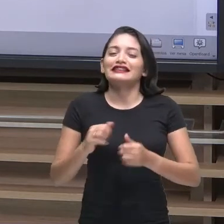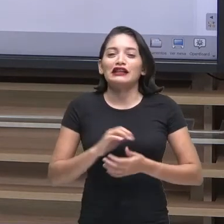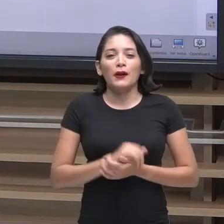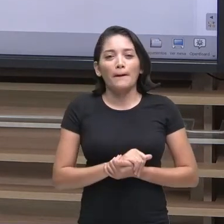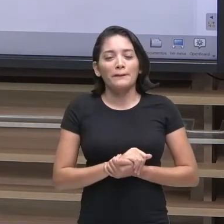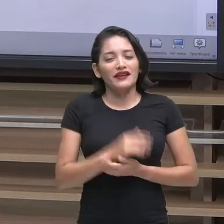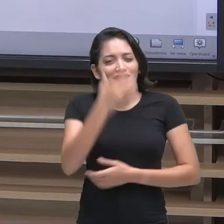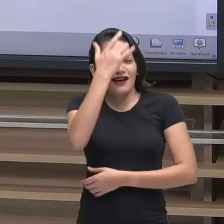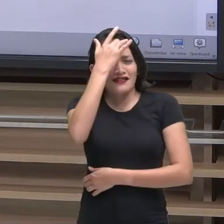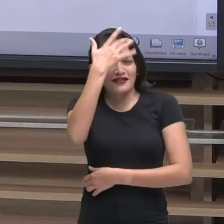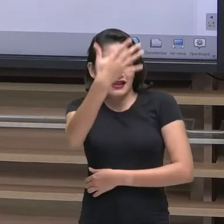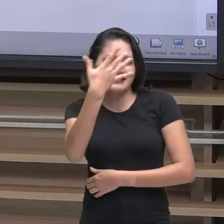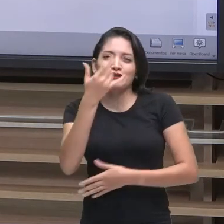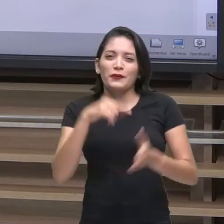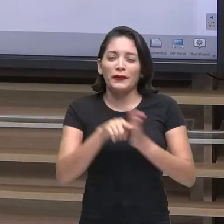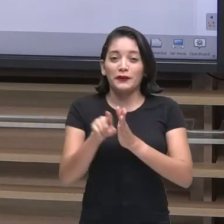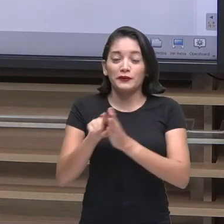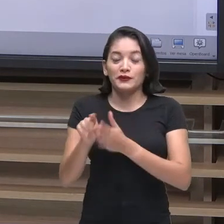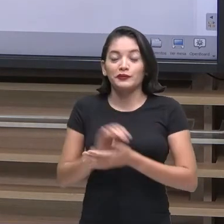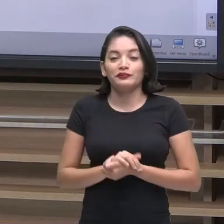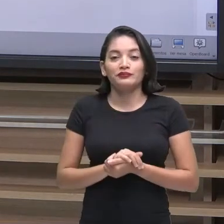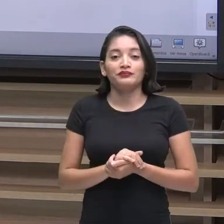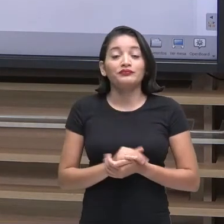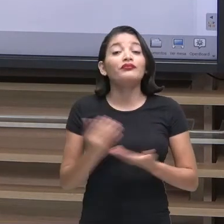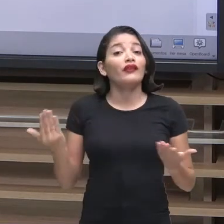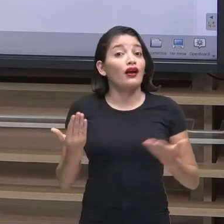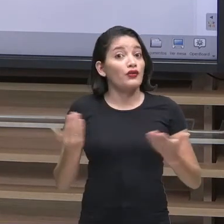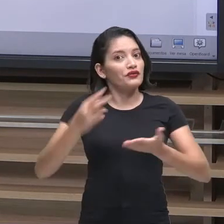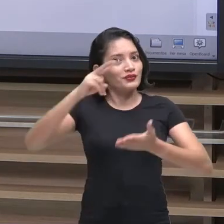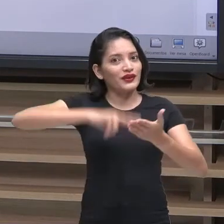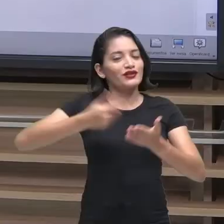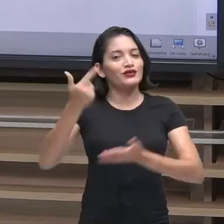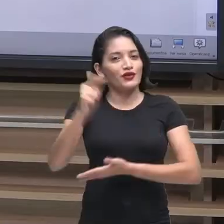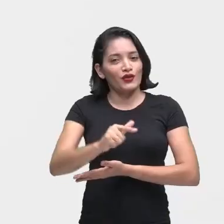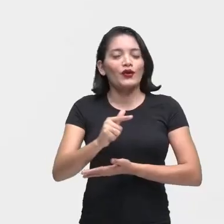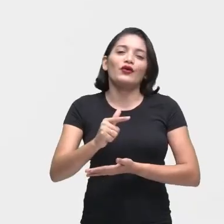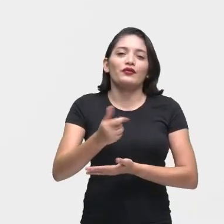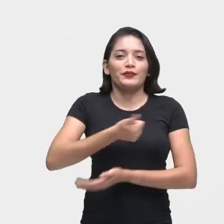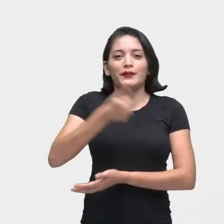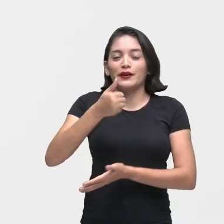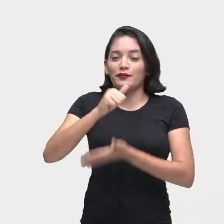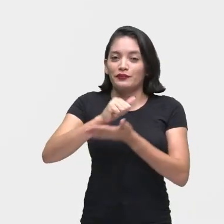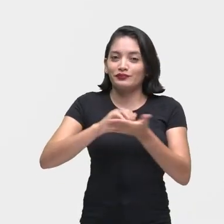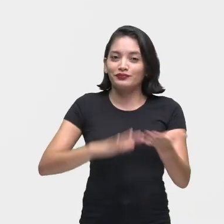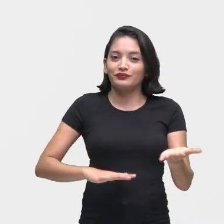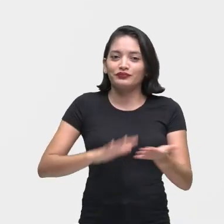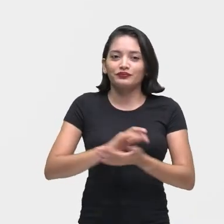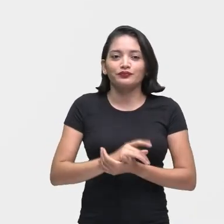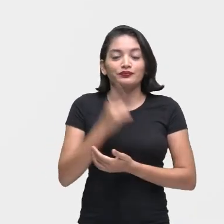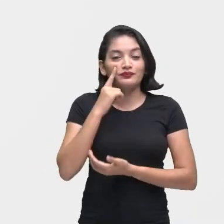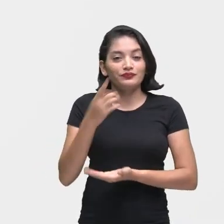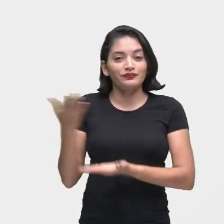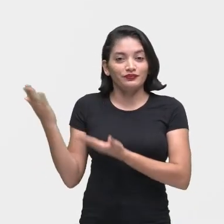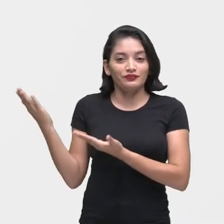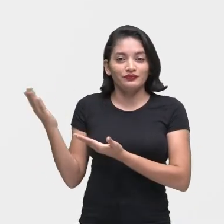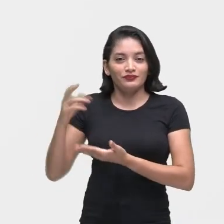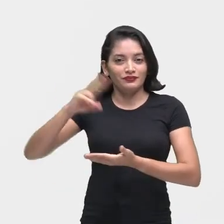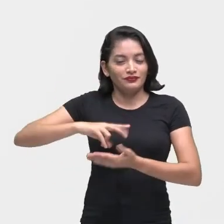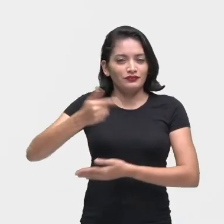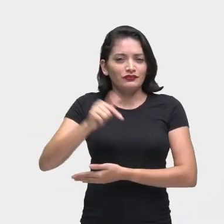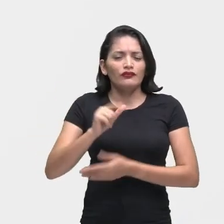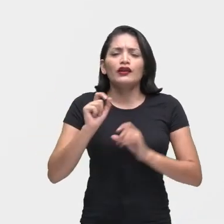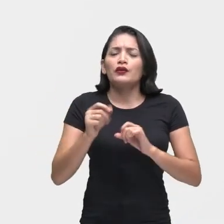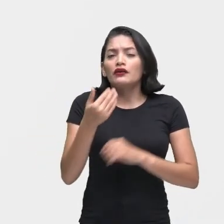super fácil então Acompanha comigo não é a nossa atividade nossa primeira que são usar uma olhada aqui junto comigo sabe eu fico